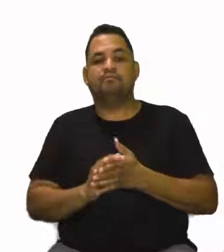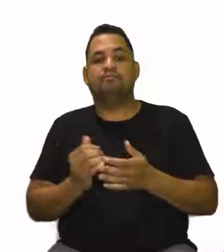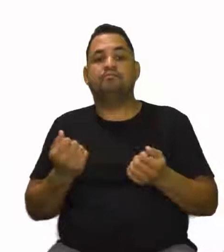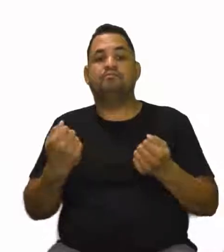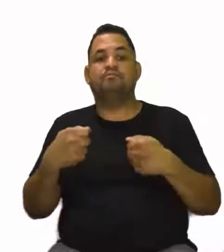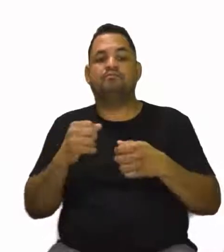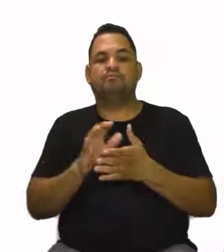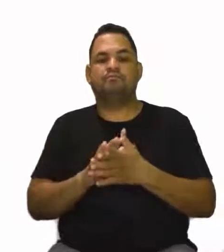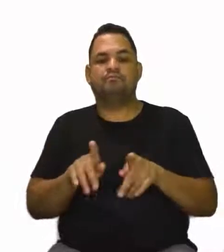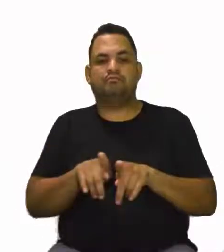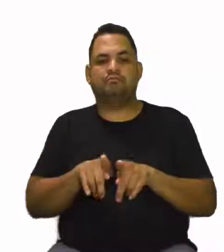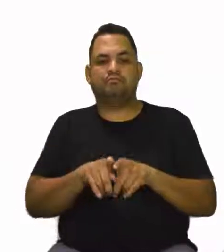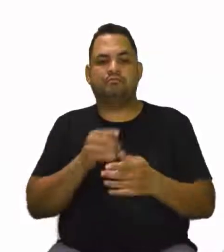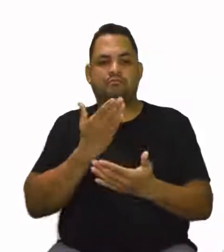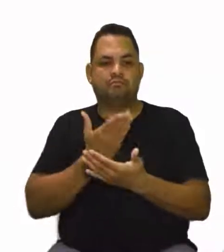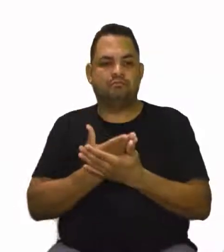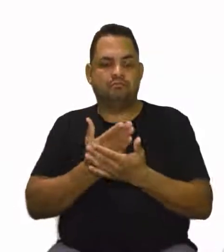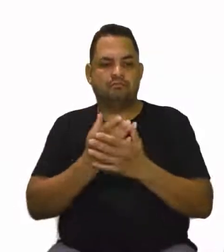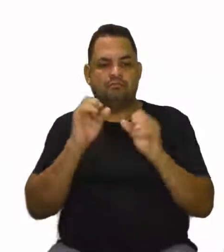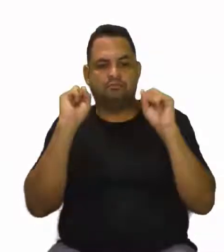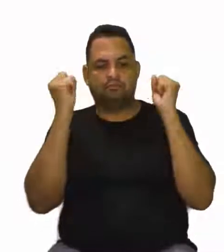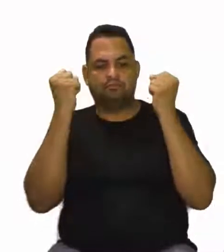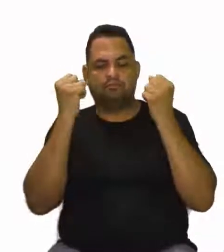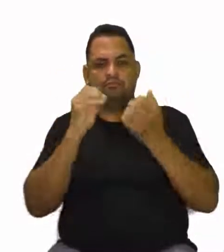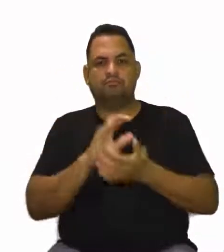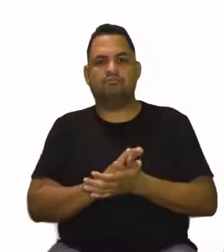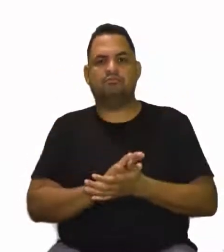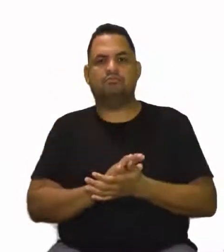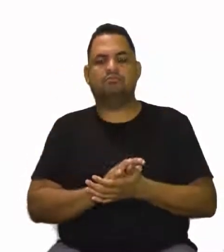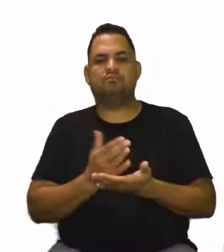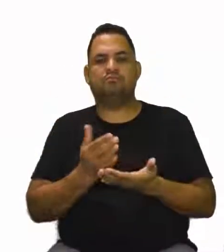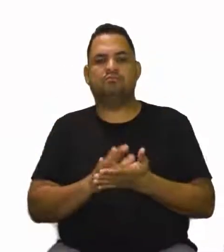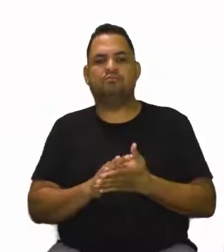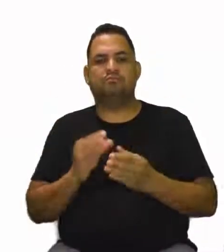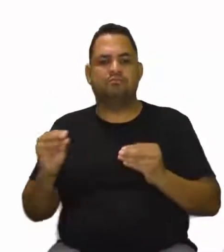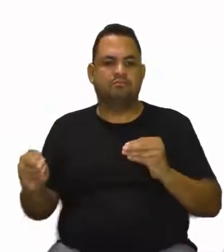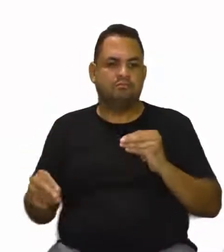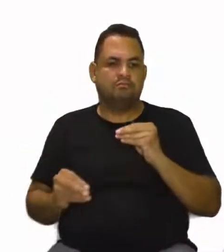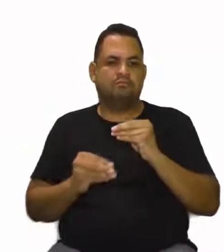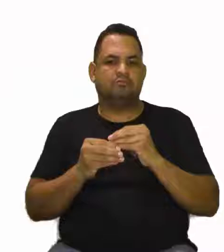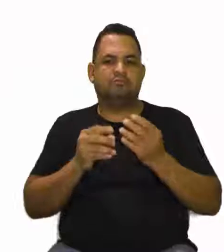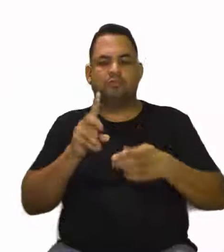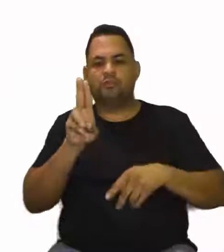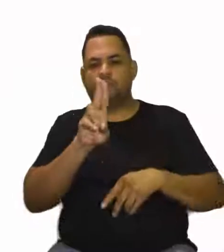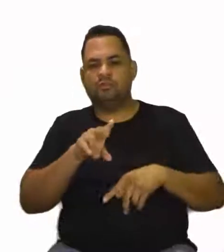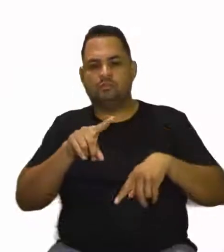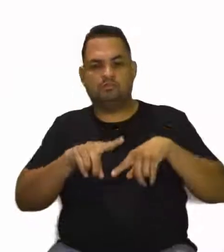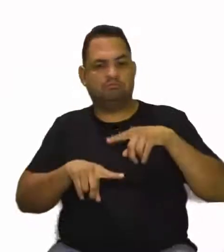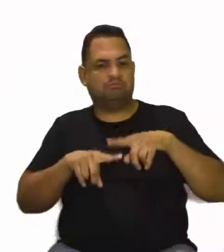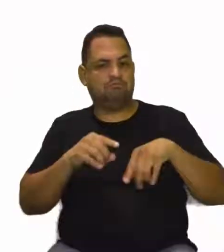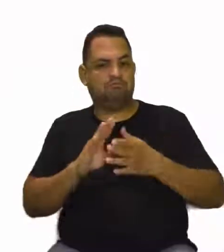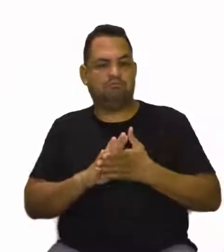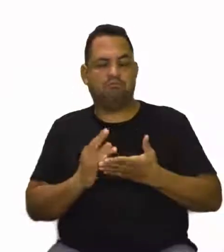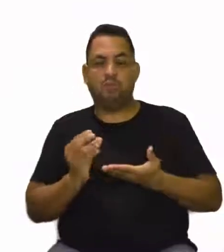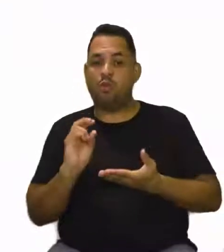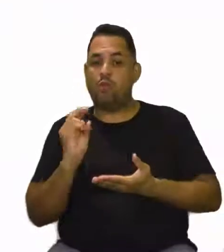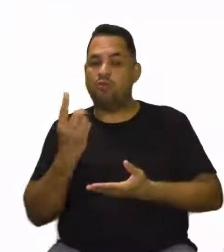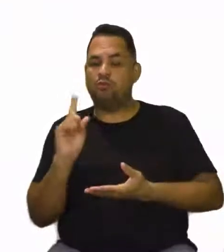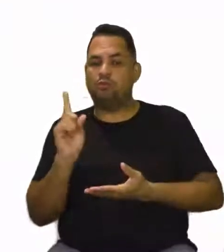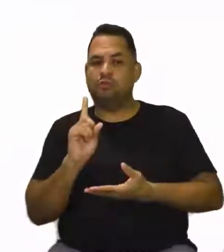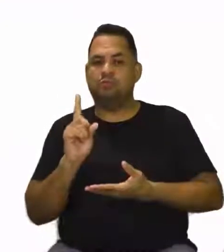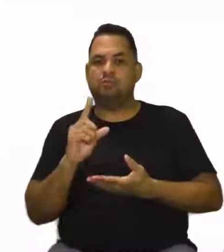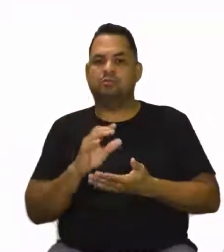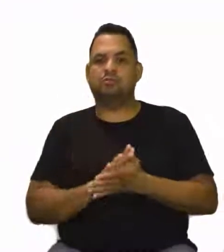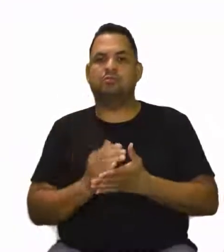posso usar nas aulas de educação física, com implemento, com material ou sem material.